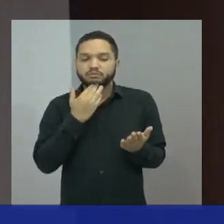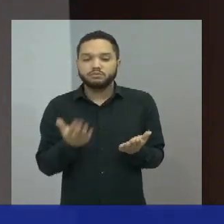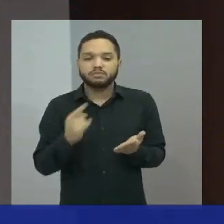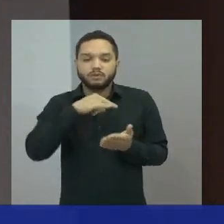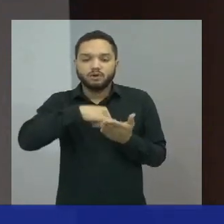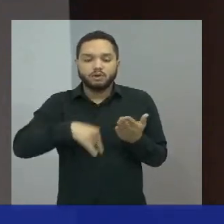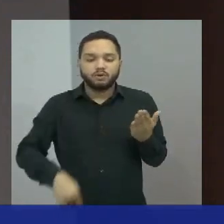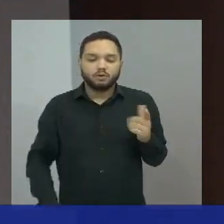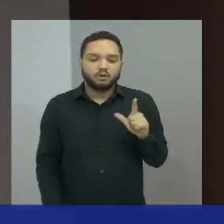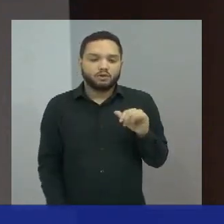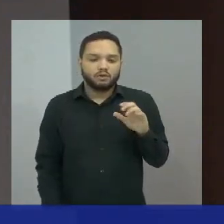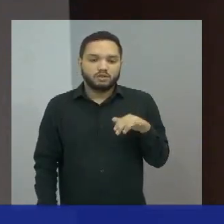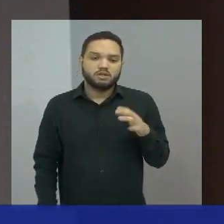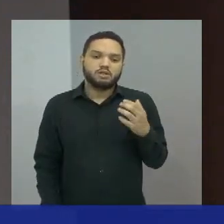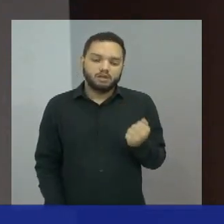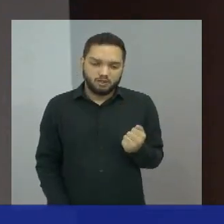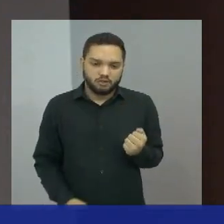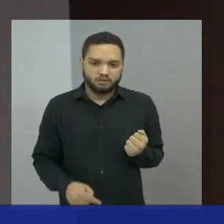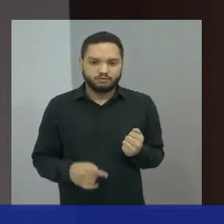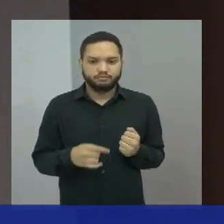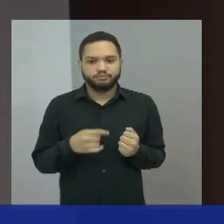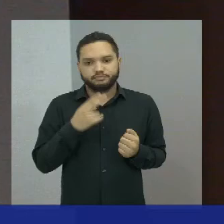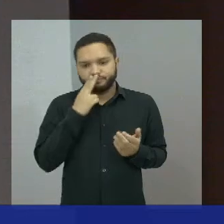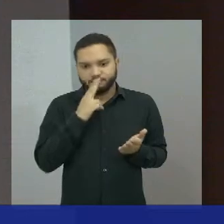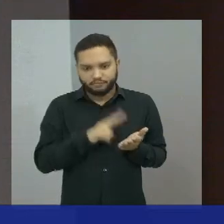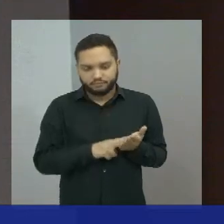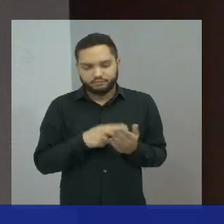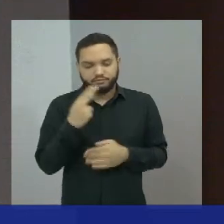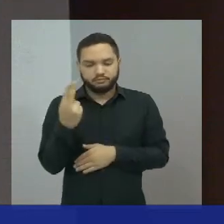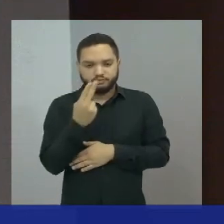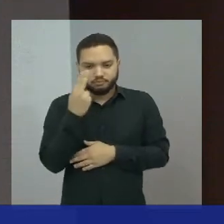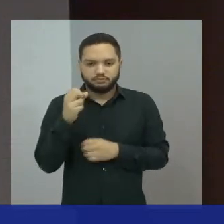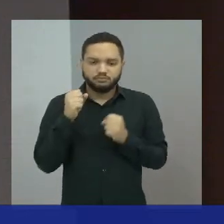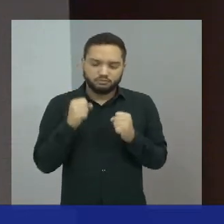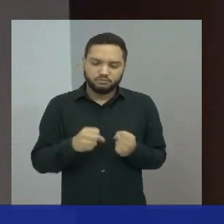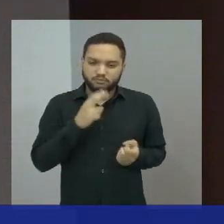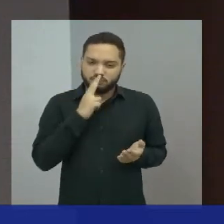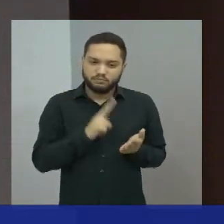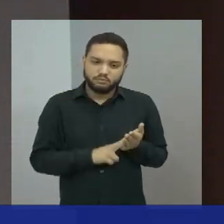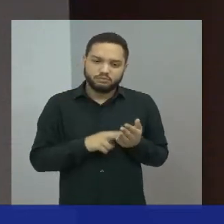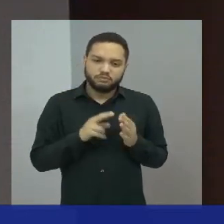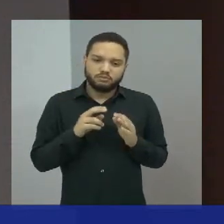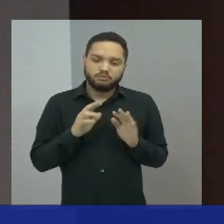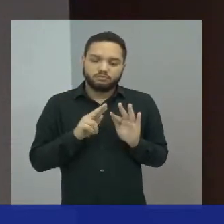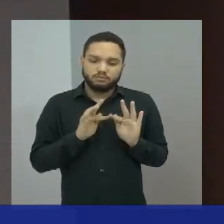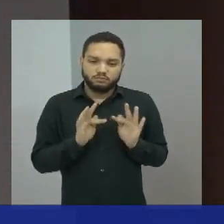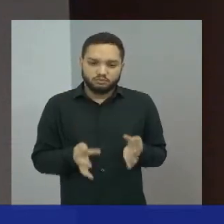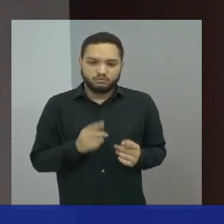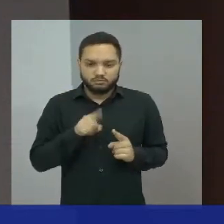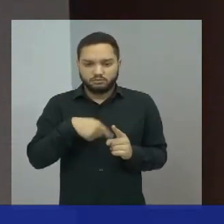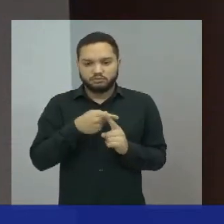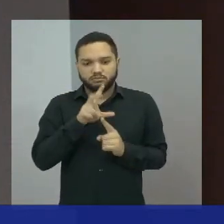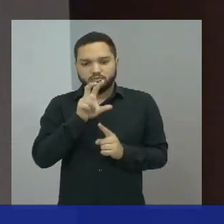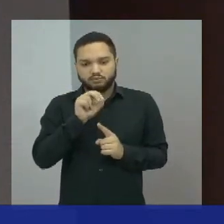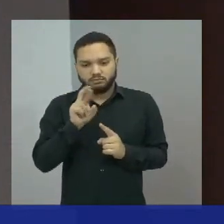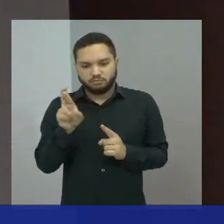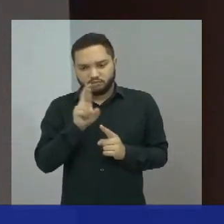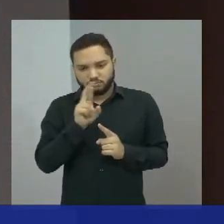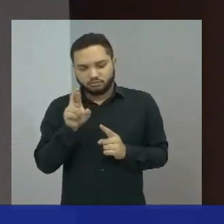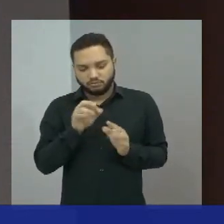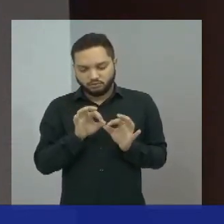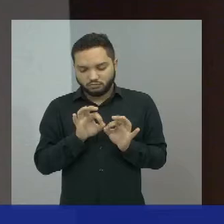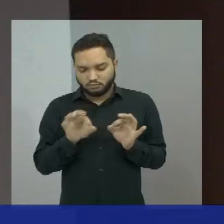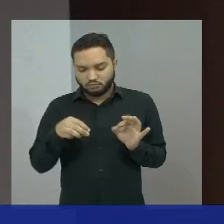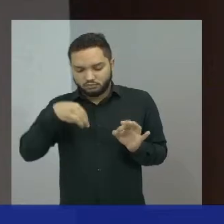licença. É uma infração grave. Então, poderia ser penalidade, multa simples somada a R$50 por metro quadrado